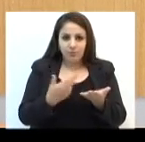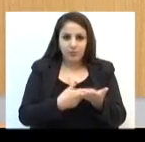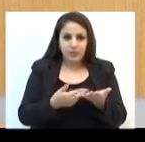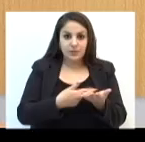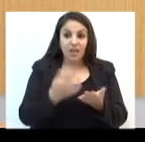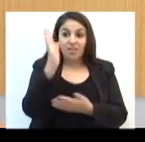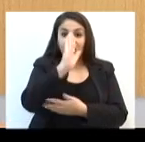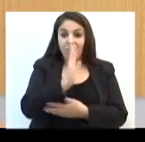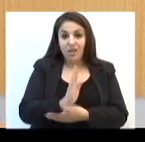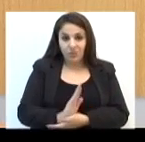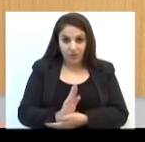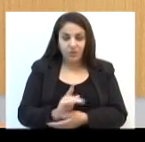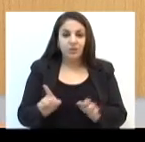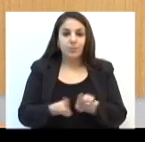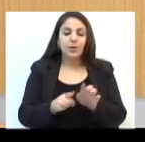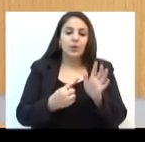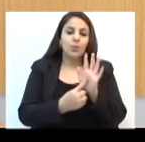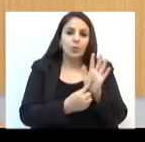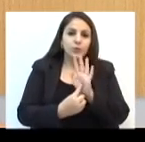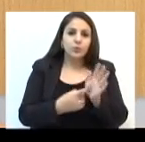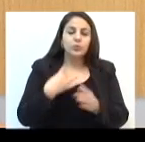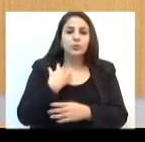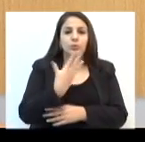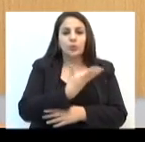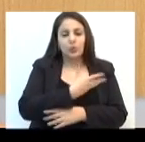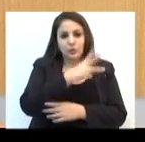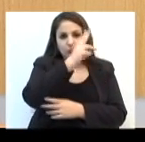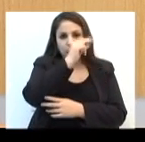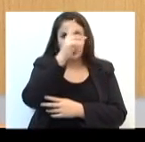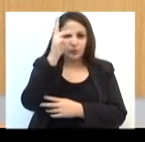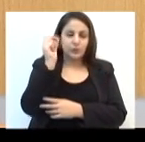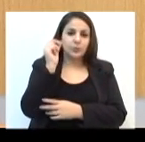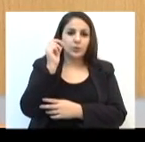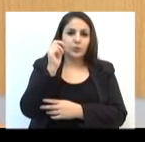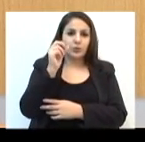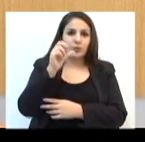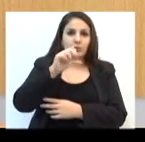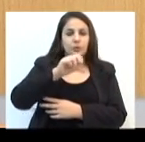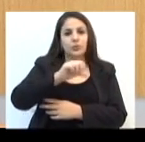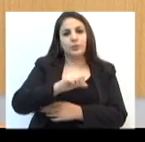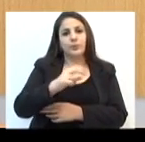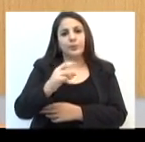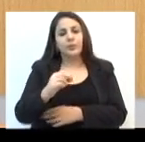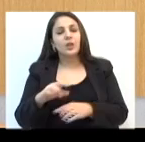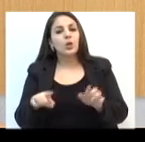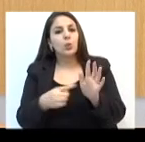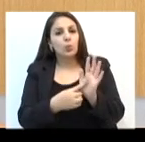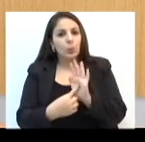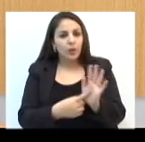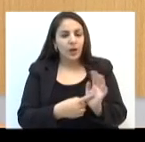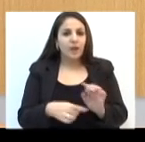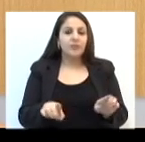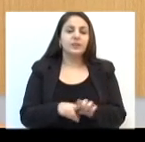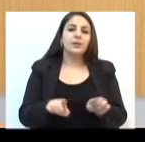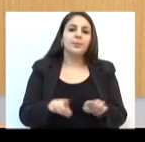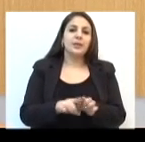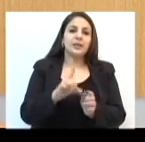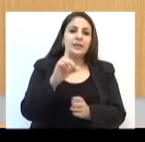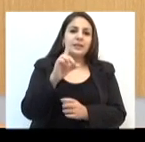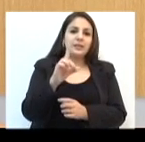revista de circulação nacional e mostrou o nosso município em 90º lugar. Porto Alegre ficou